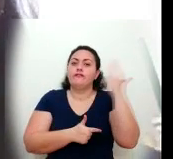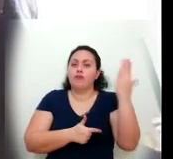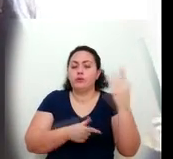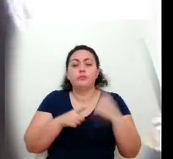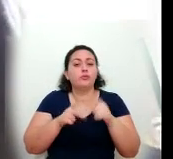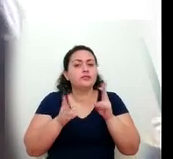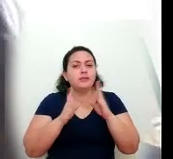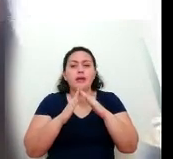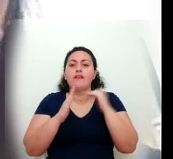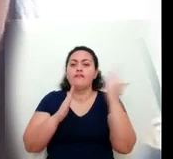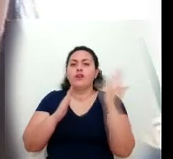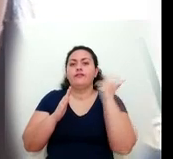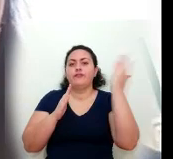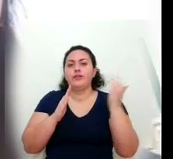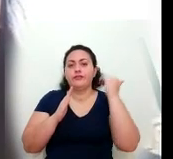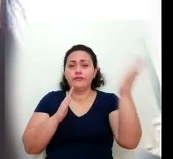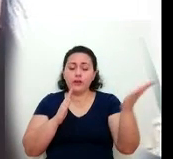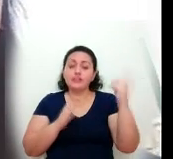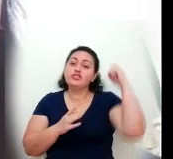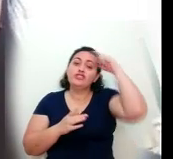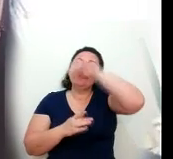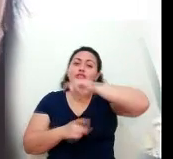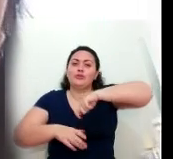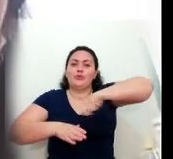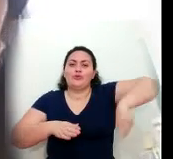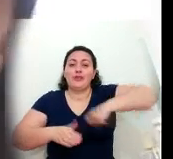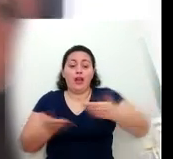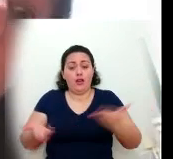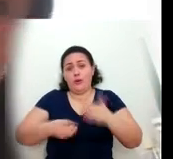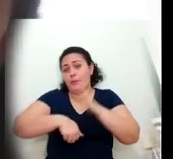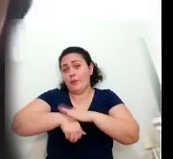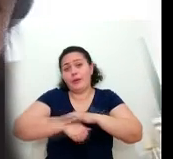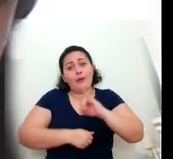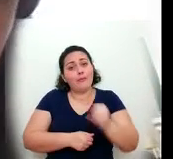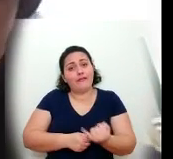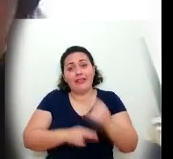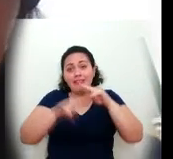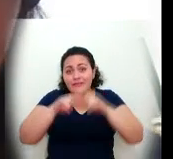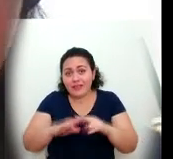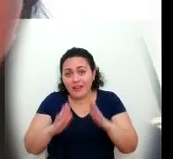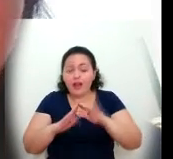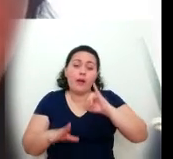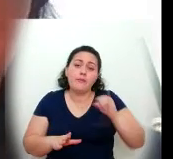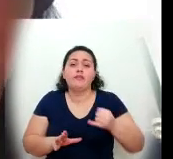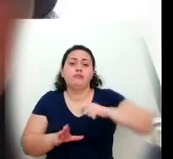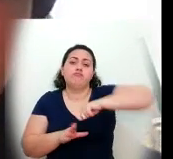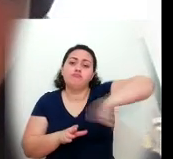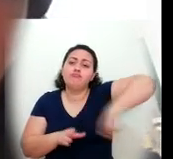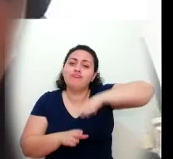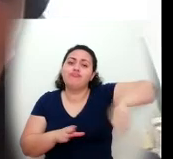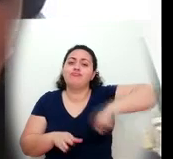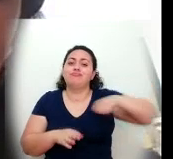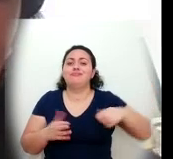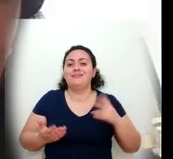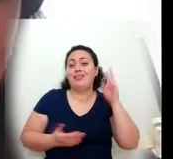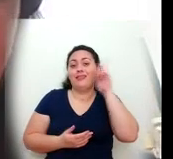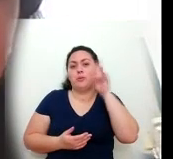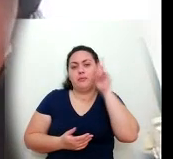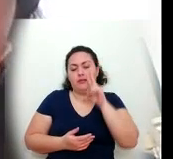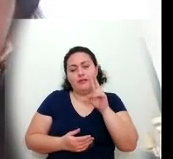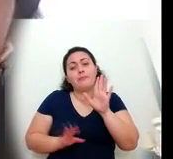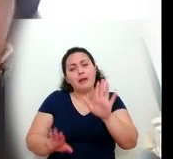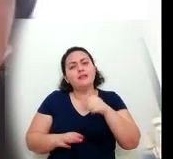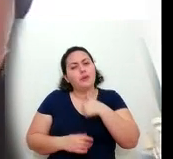trabalha fora, enfim, porque a gente está muito fora de casa de fato, né? Esse momento nós estamos em casa, né? Então pode ser esse momento de reconectar,